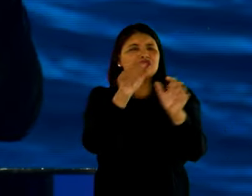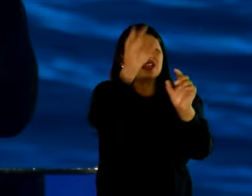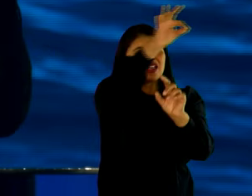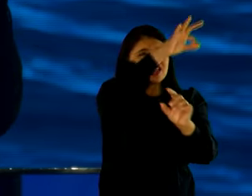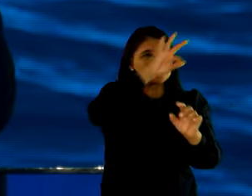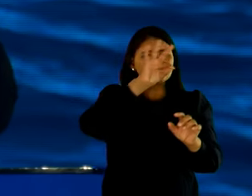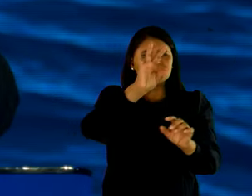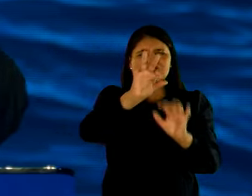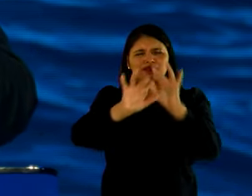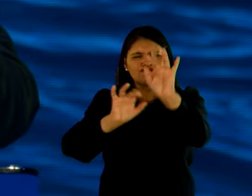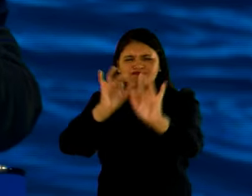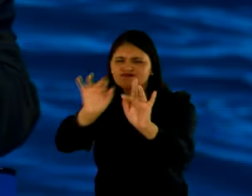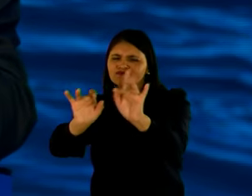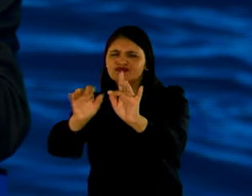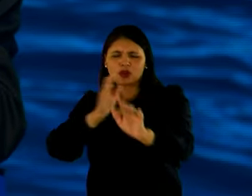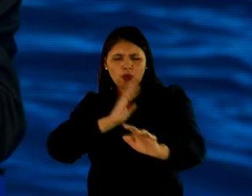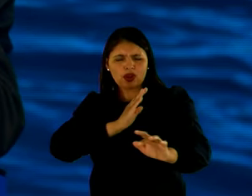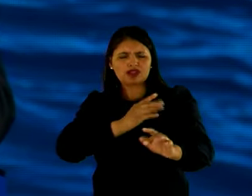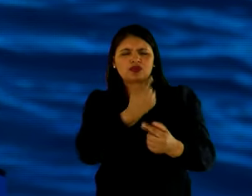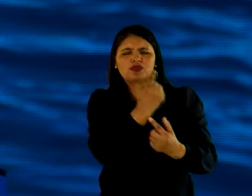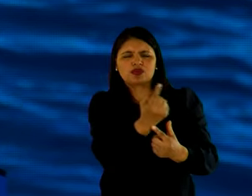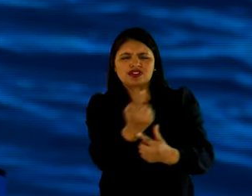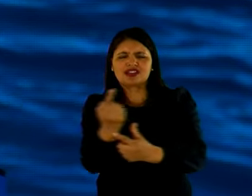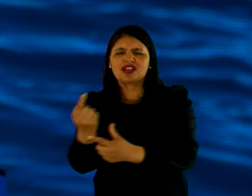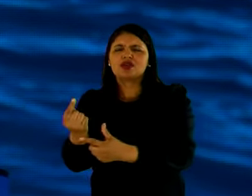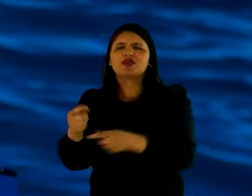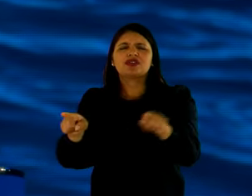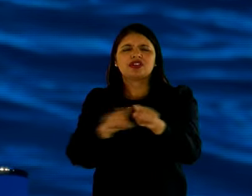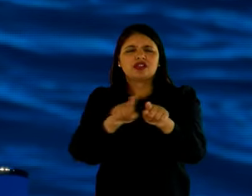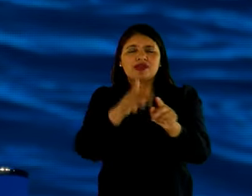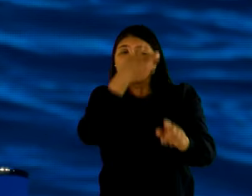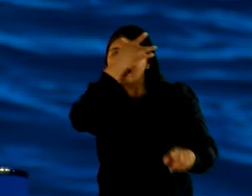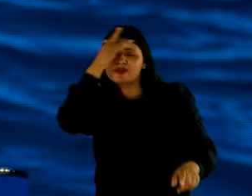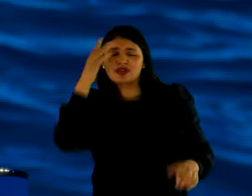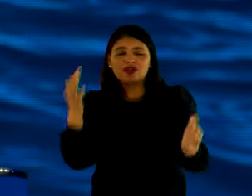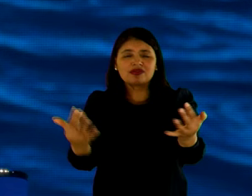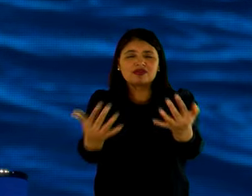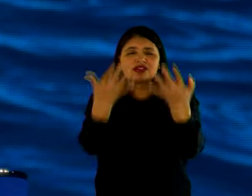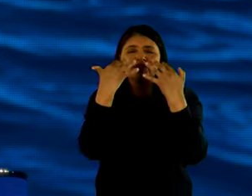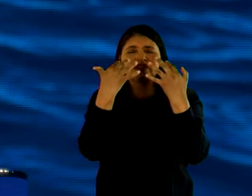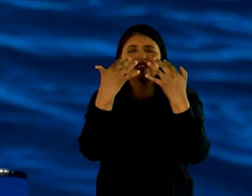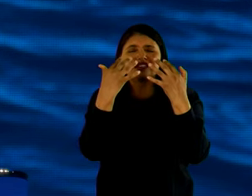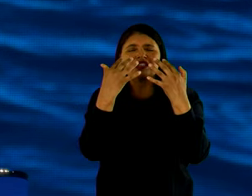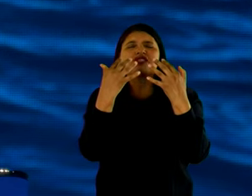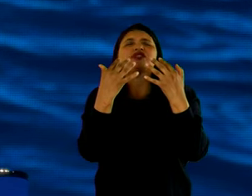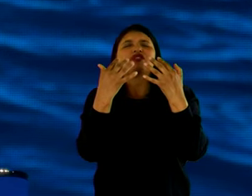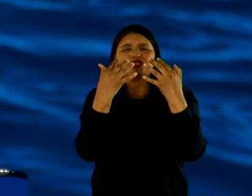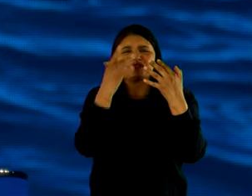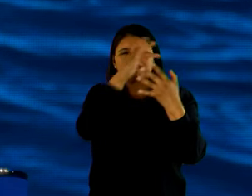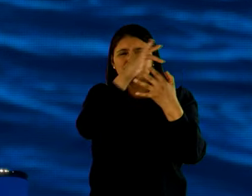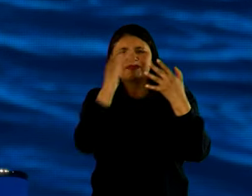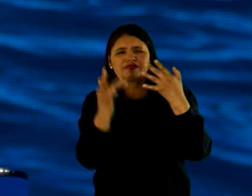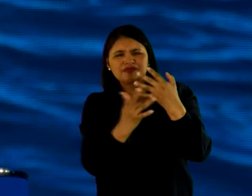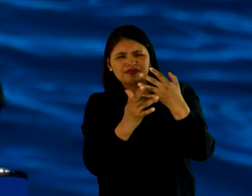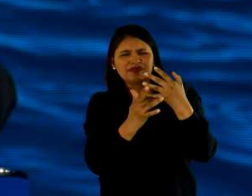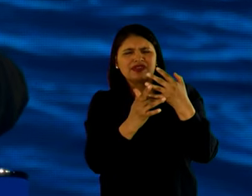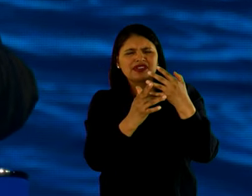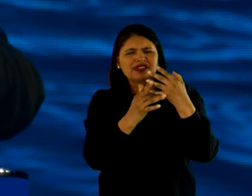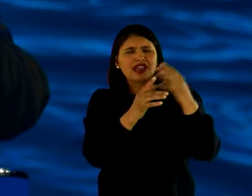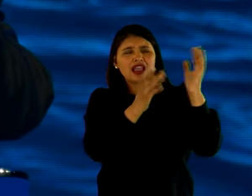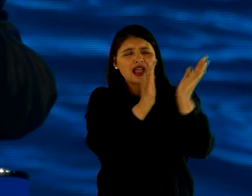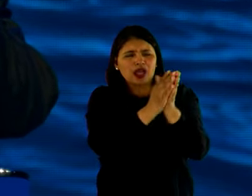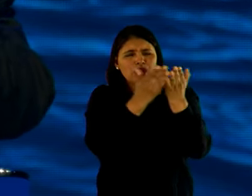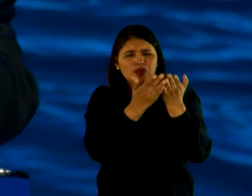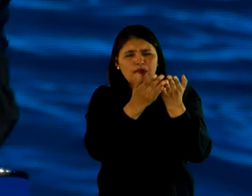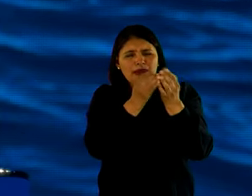aqui na catedral Ebenzer. e aqueles que nos assistem pelas redes sociais. Alcança esse homem e essa mulher,